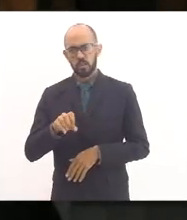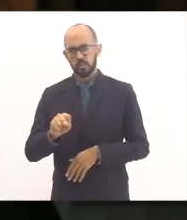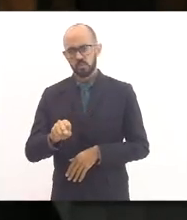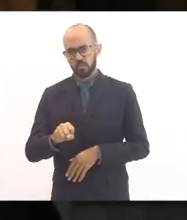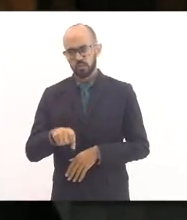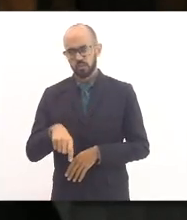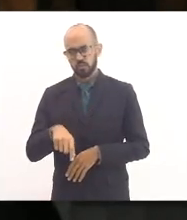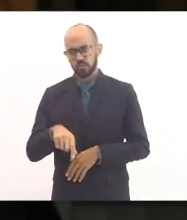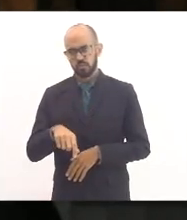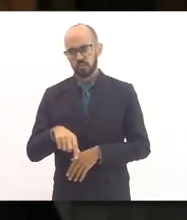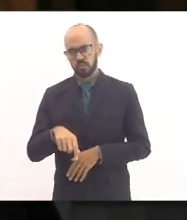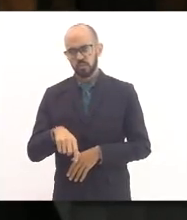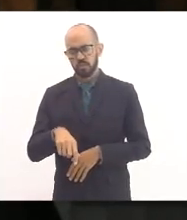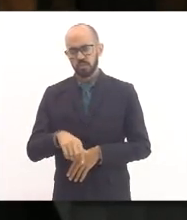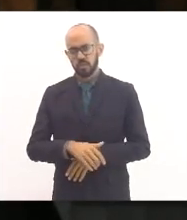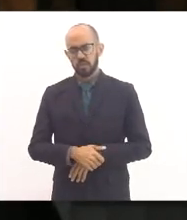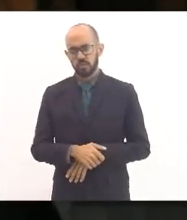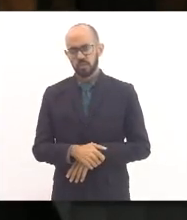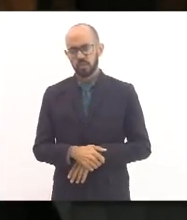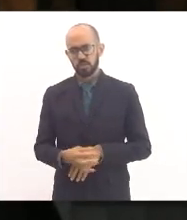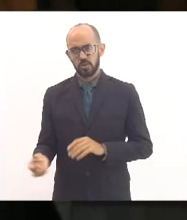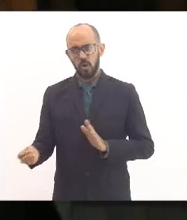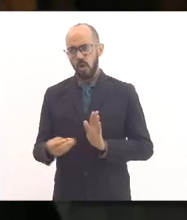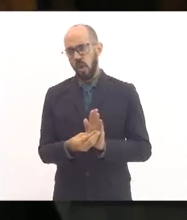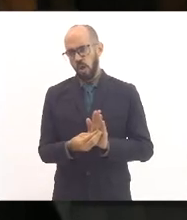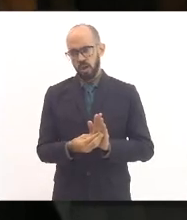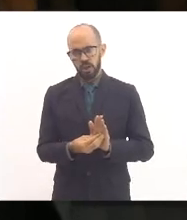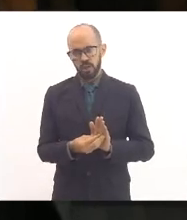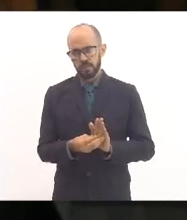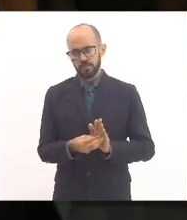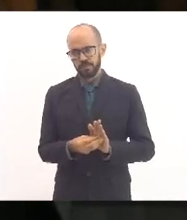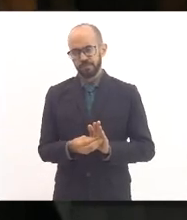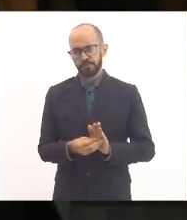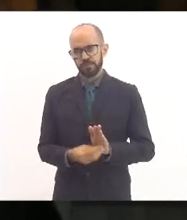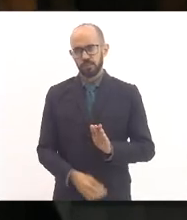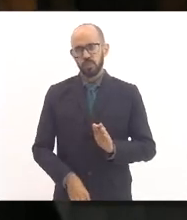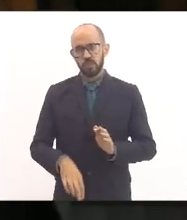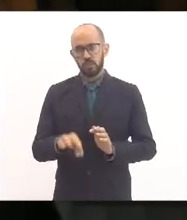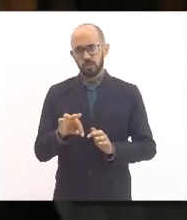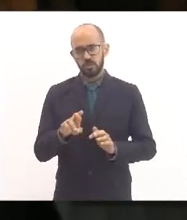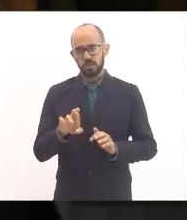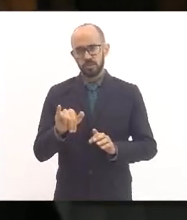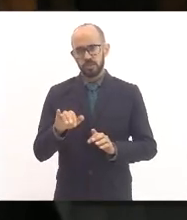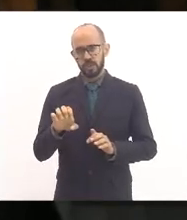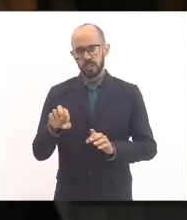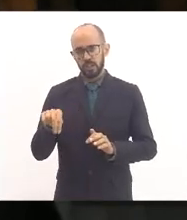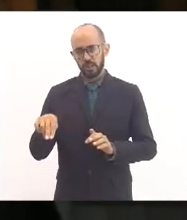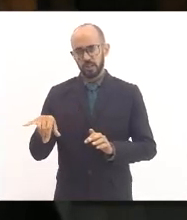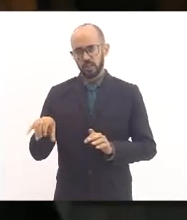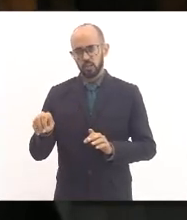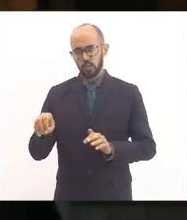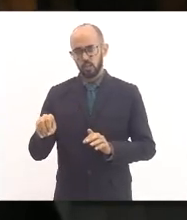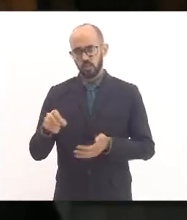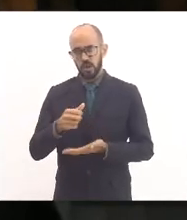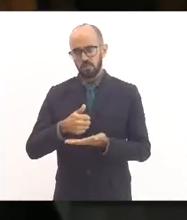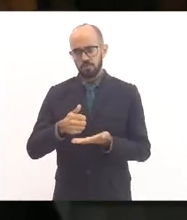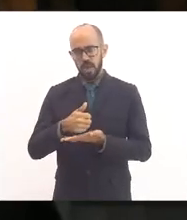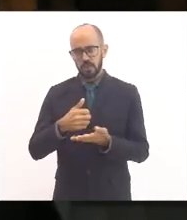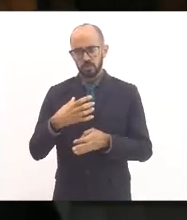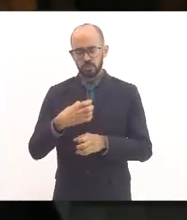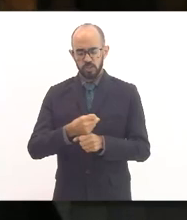o quê e coloca o triênio na base de cálculo